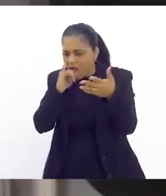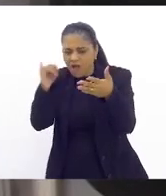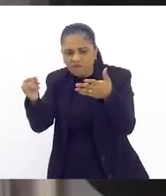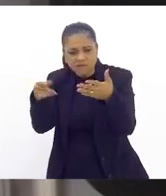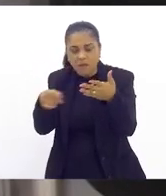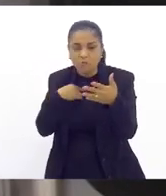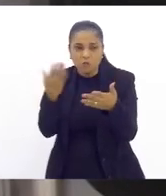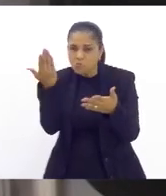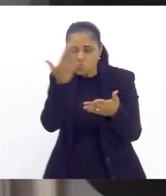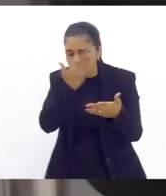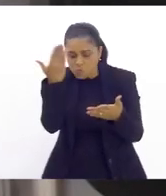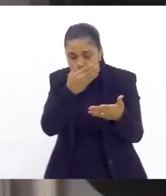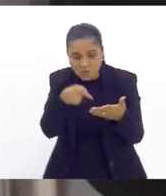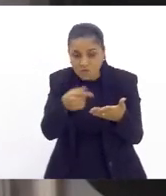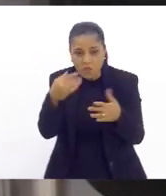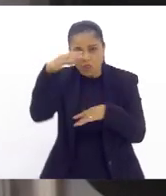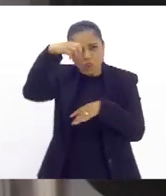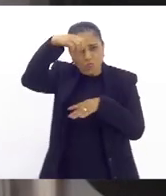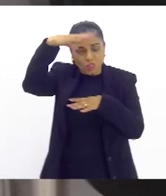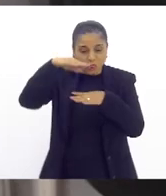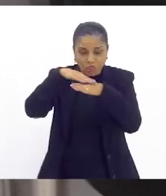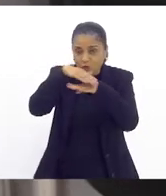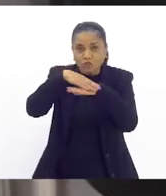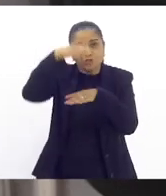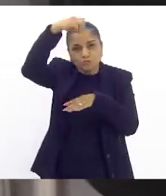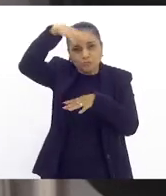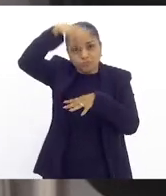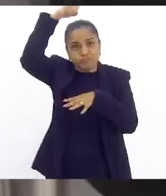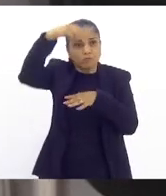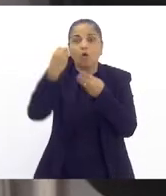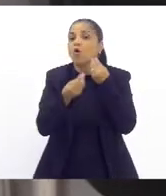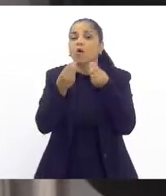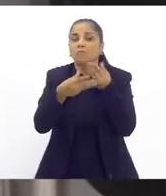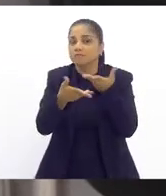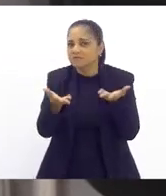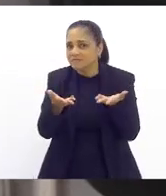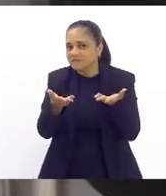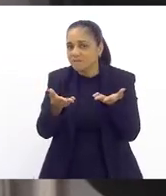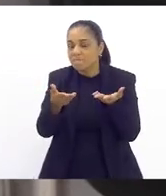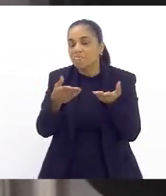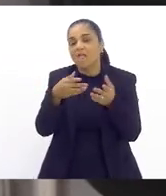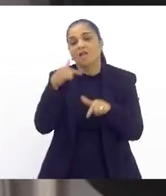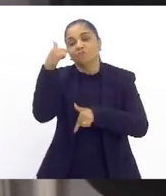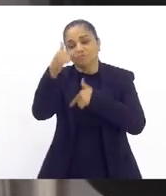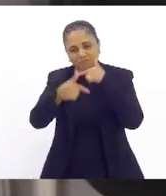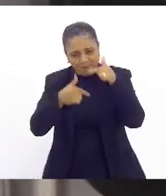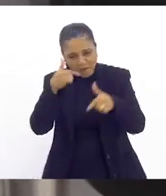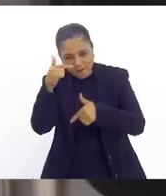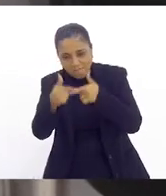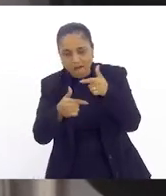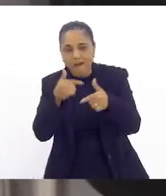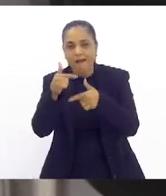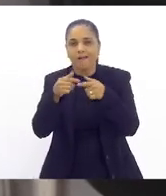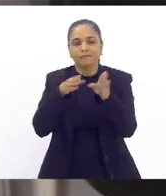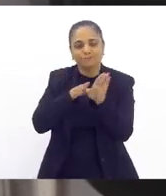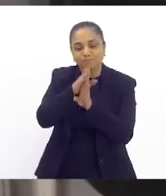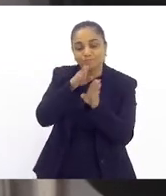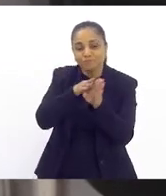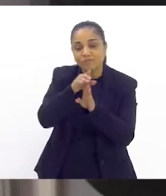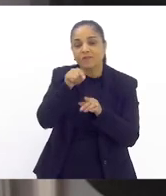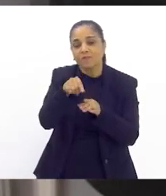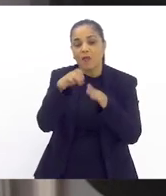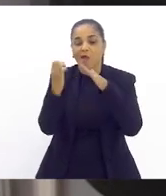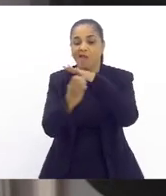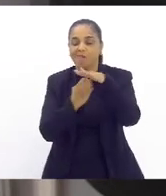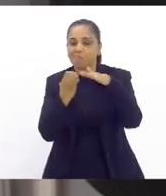que você não consegue procurar a noite né sem energia e fruto de um trabalho que foi feito na época a concessionária por exemplo passou